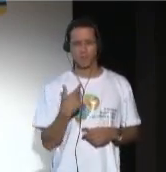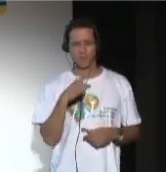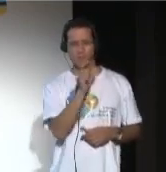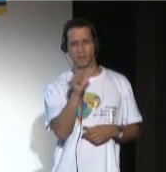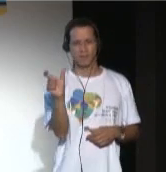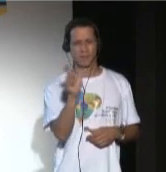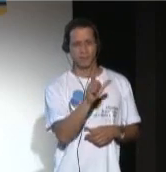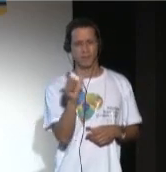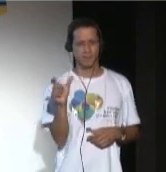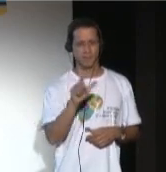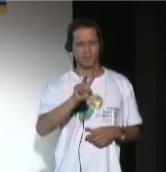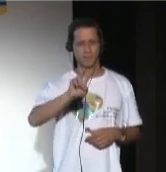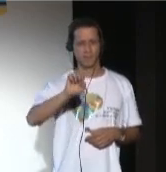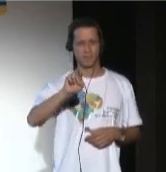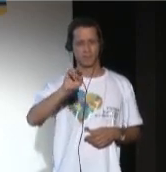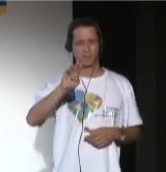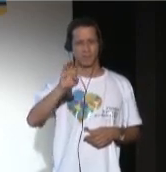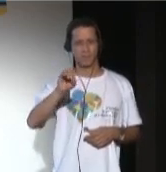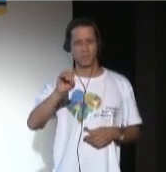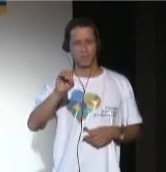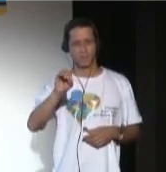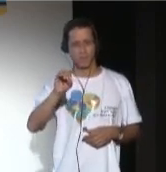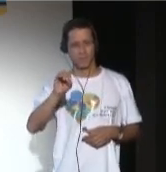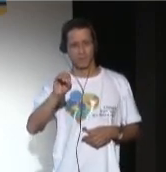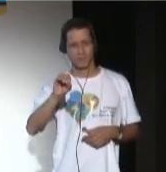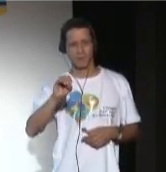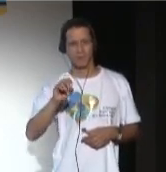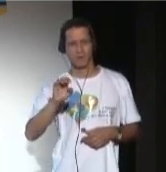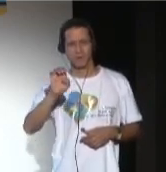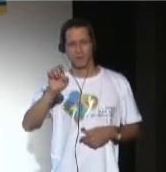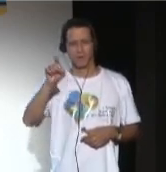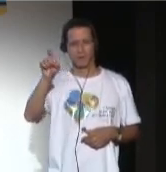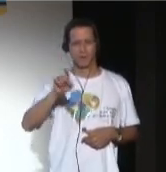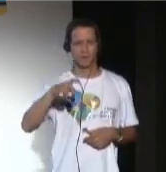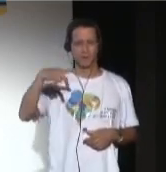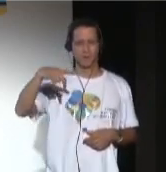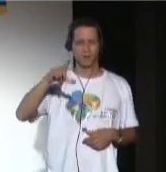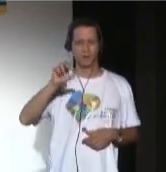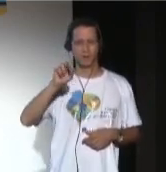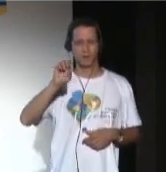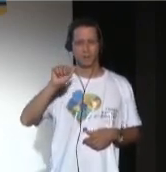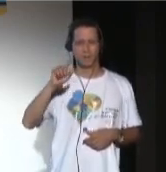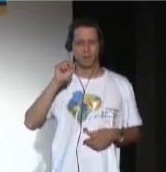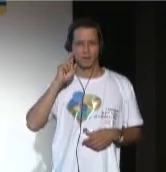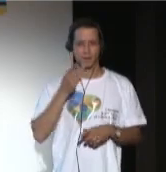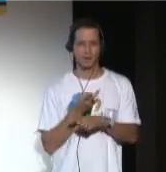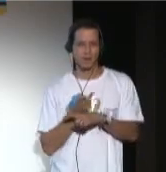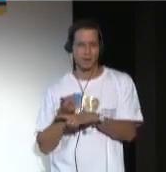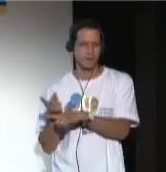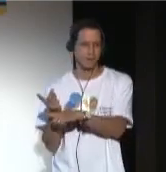é? Então o verbo aqui é explorar. Explorar outros domínios.